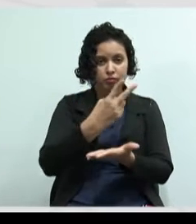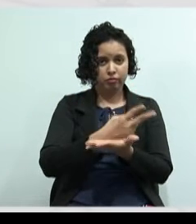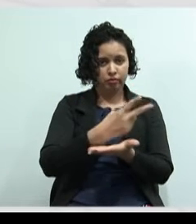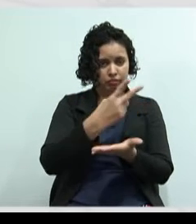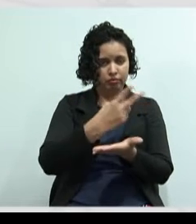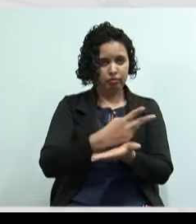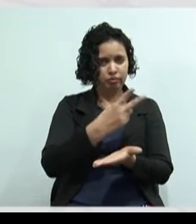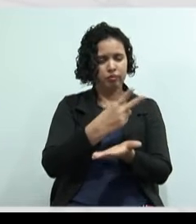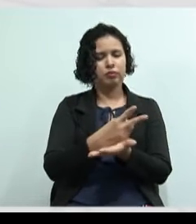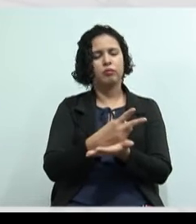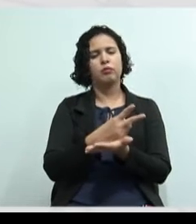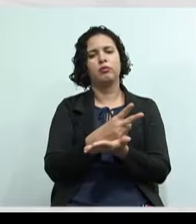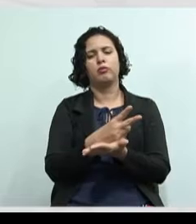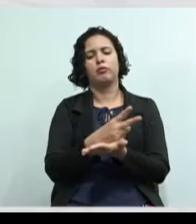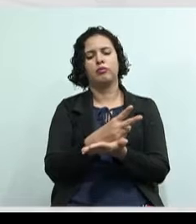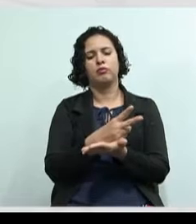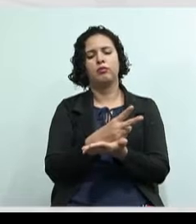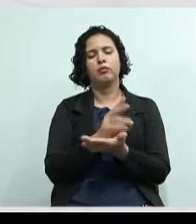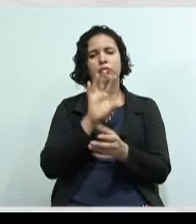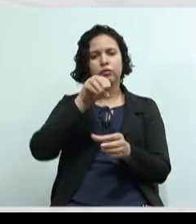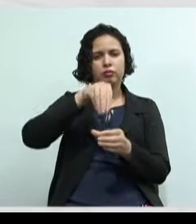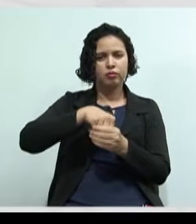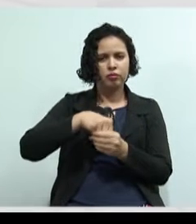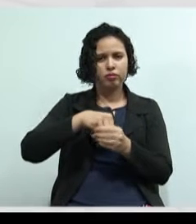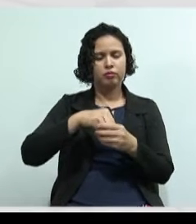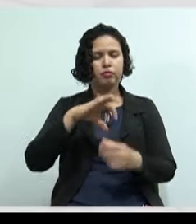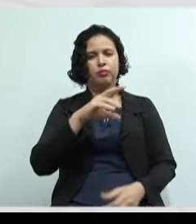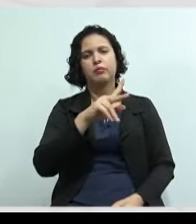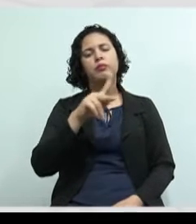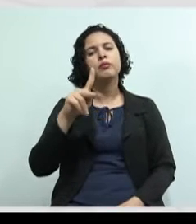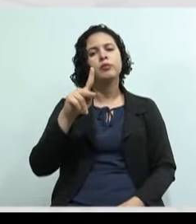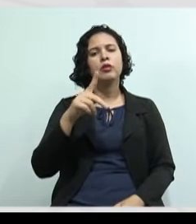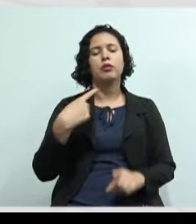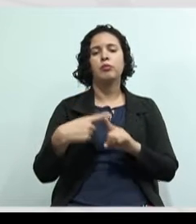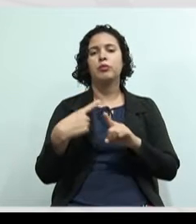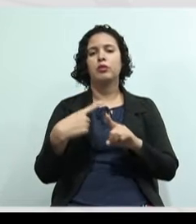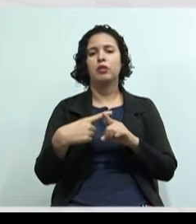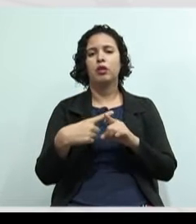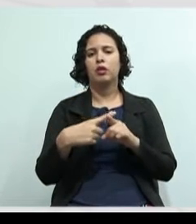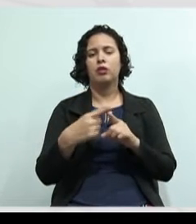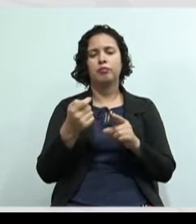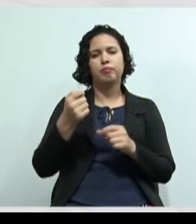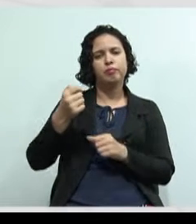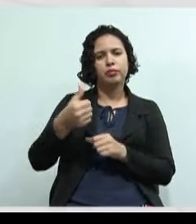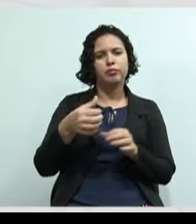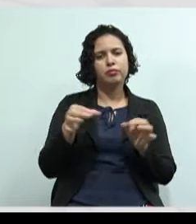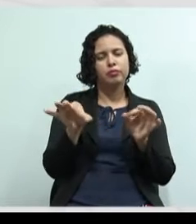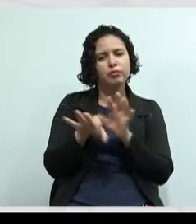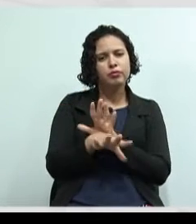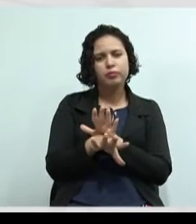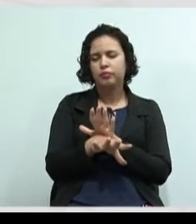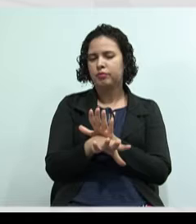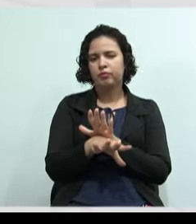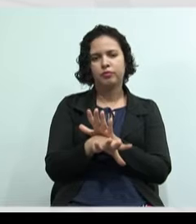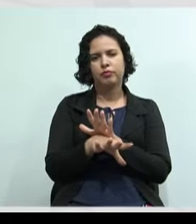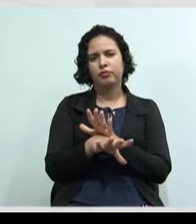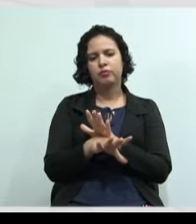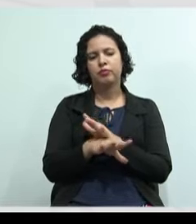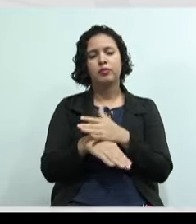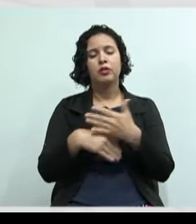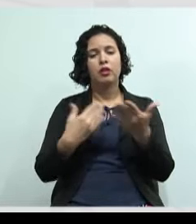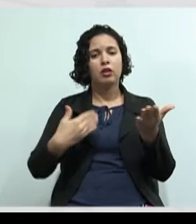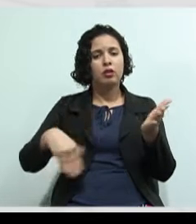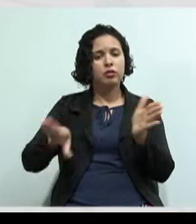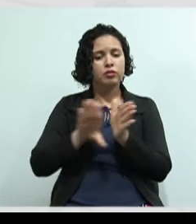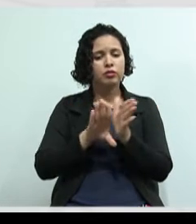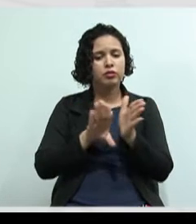Ele é permanente e contínuo dentro da organização, pois não se esgota na simples montagem de um plano de ação. E aí chegamos